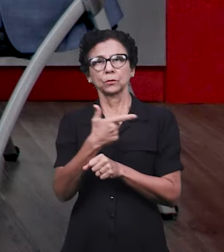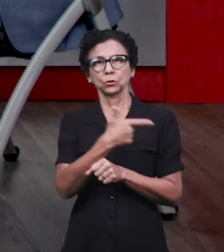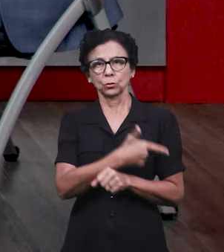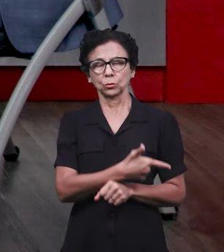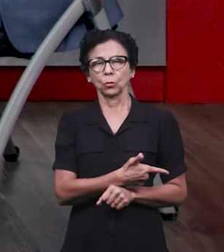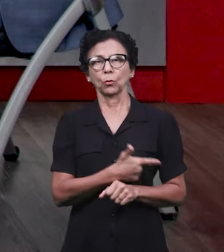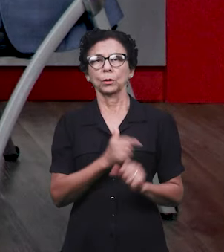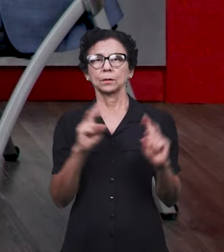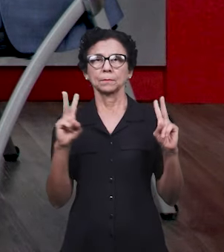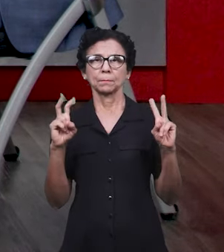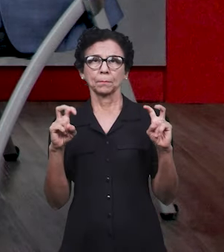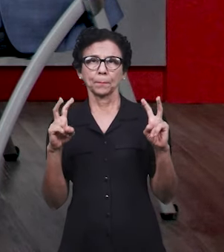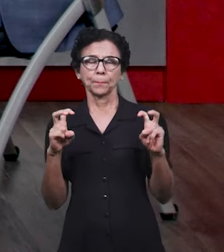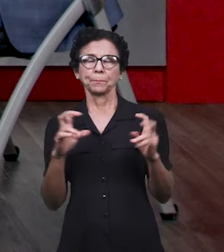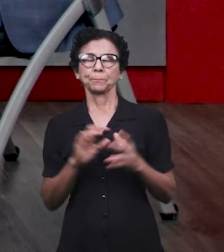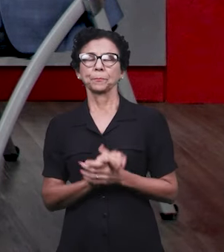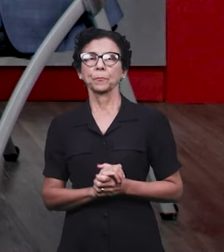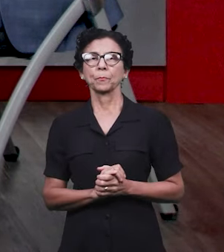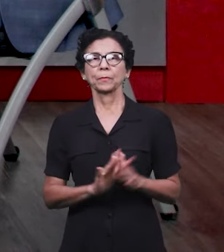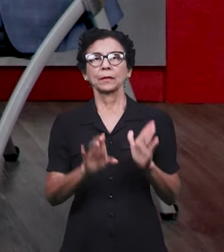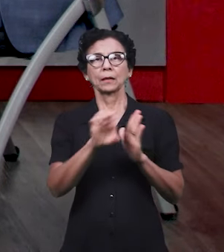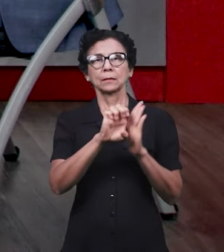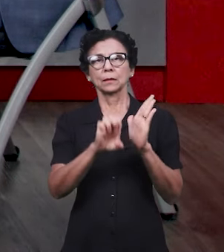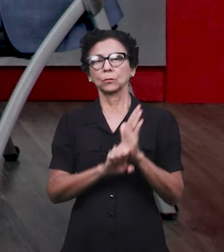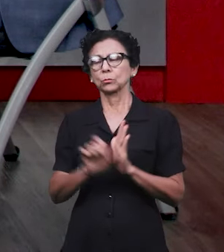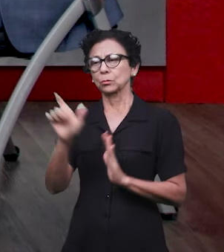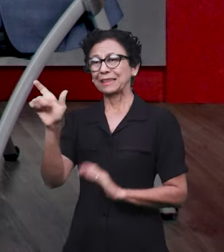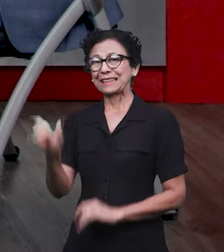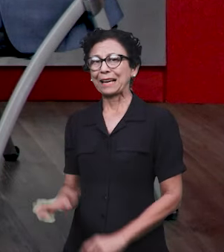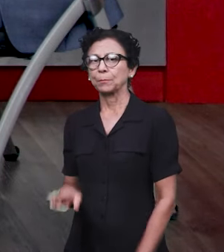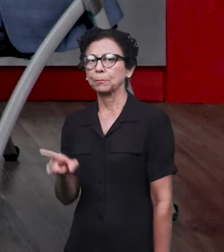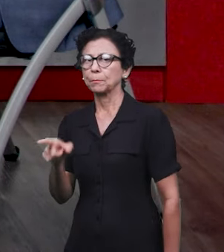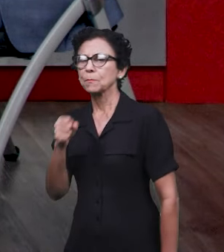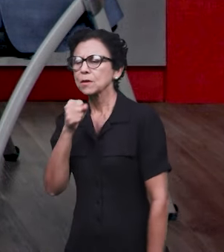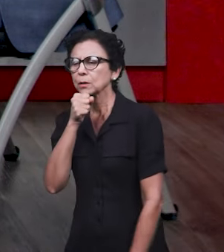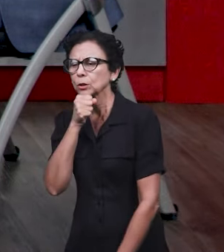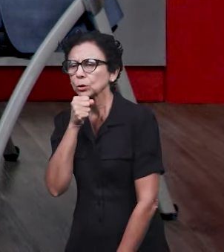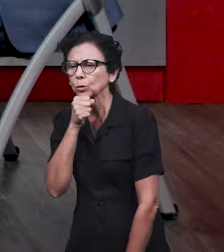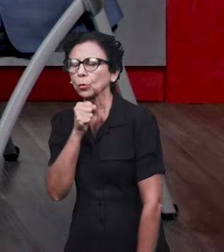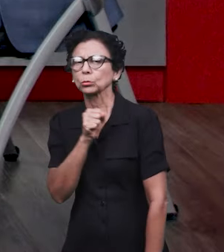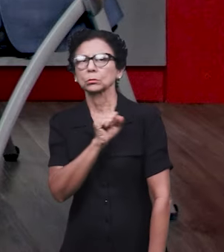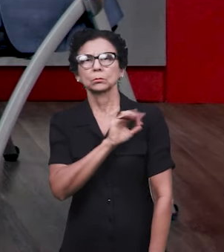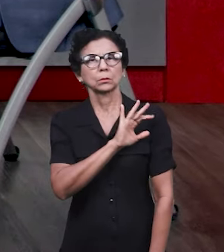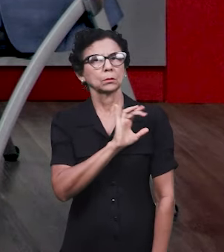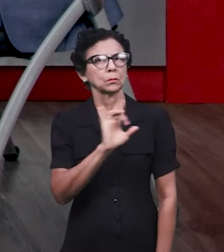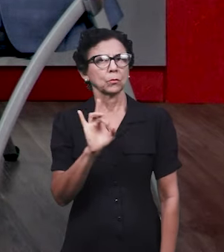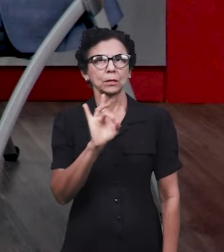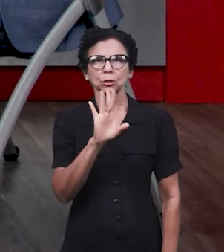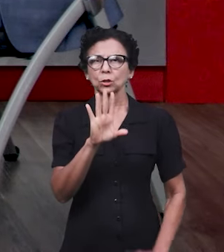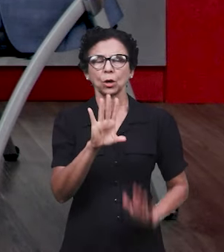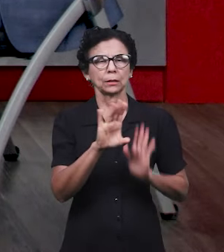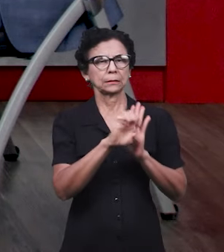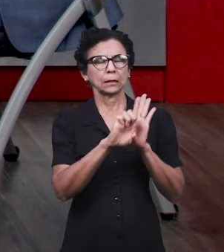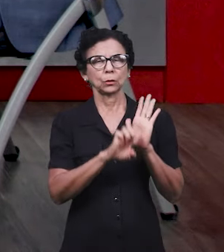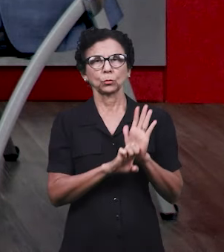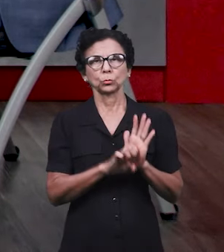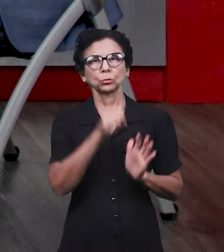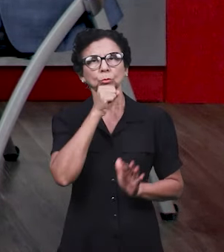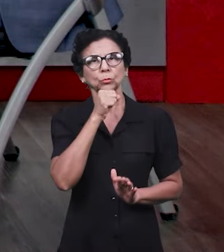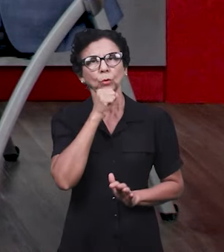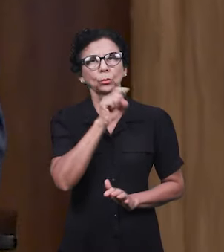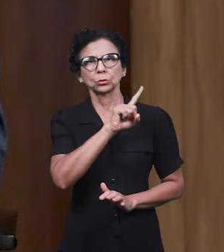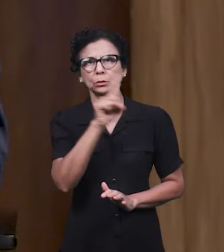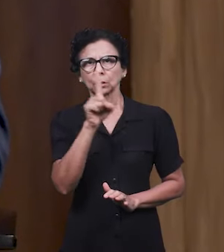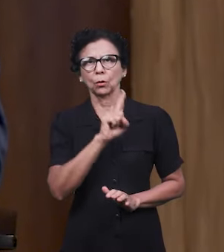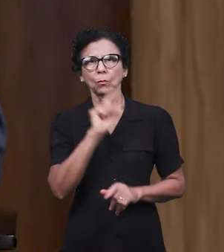Estatuto da Pessoa Idosa. Não mais Estatuto do Idoso como era anteriormente. Exatamente. É até